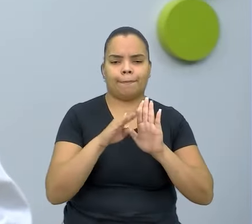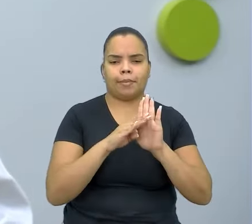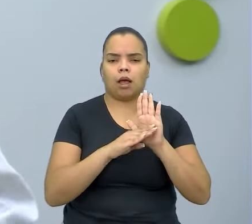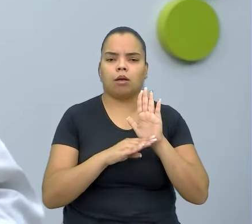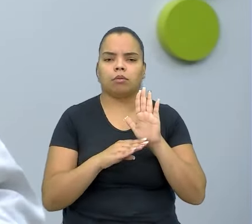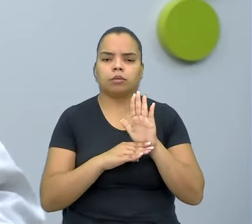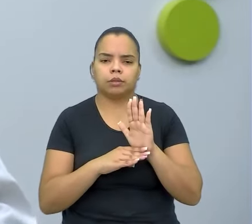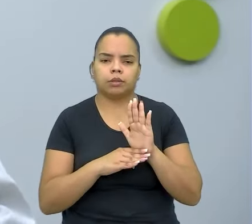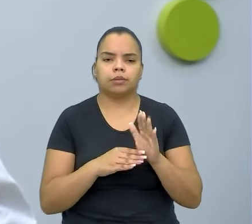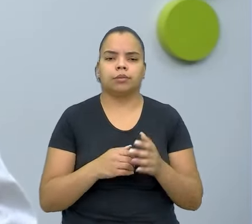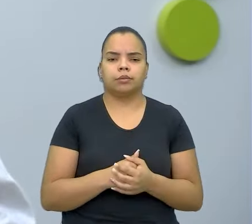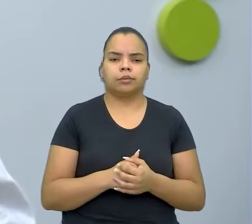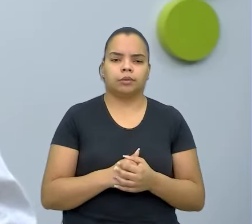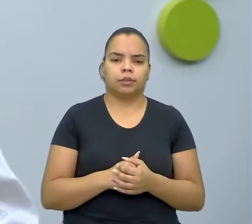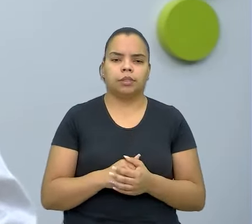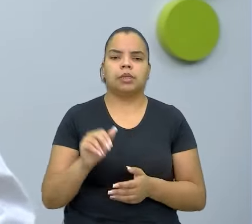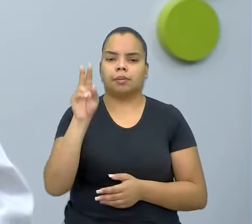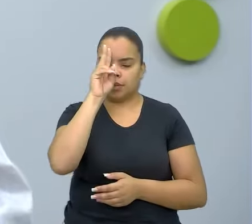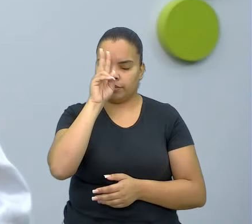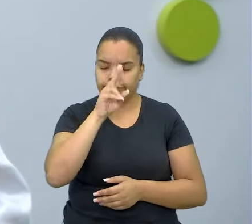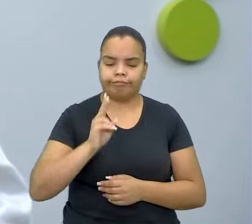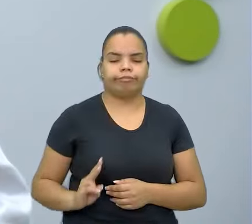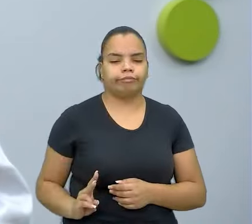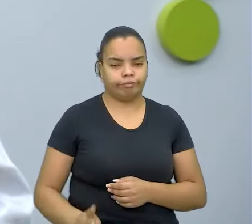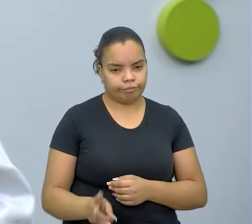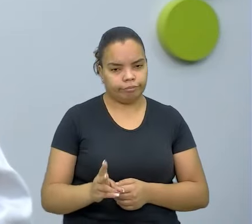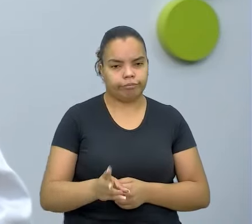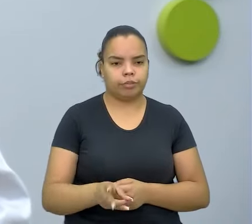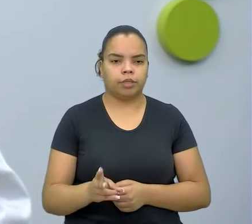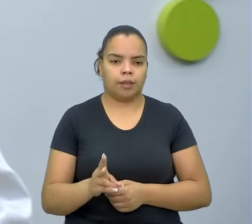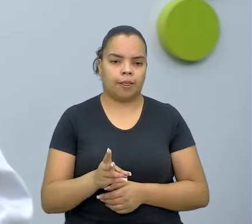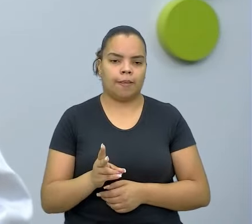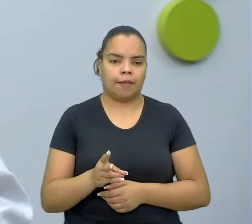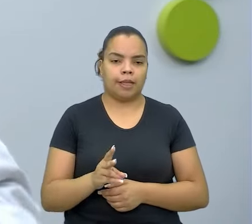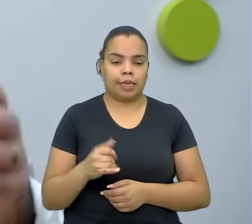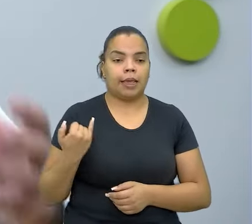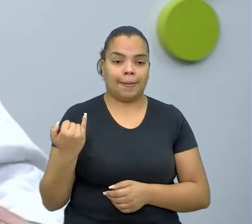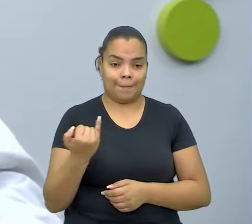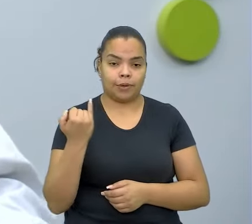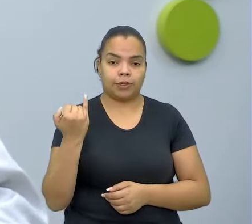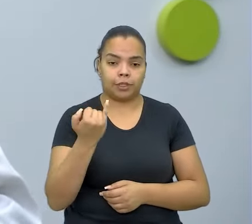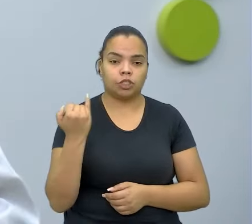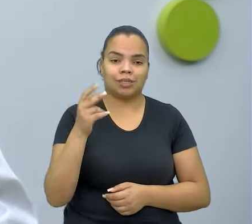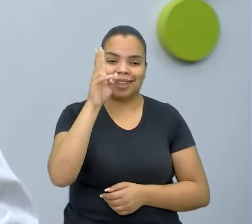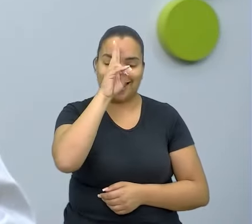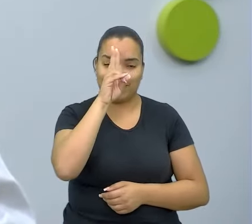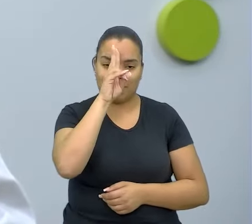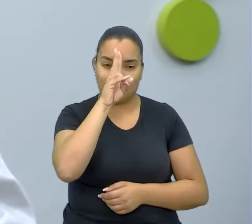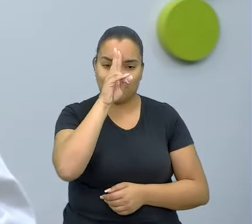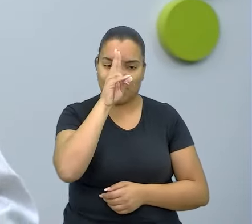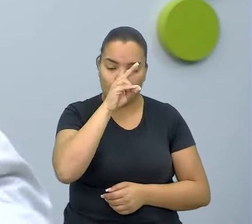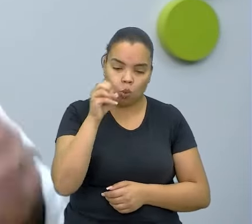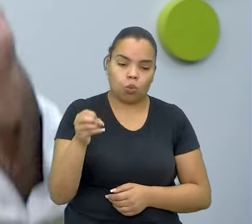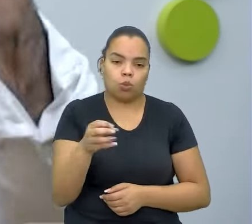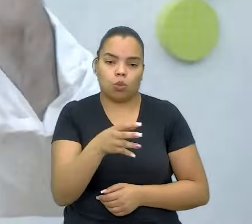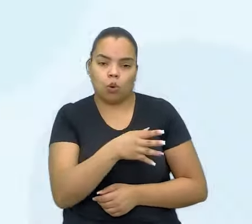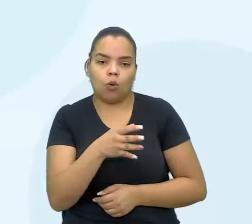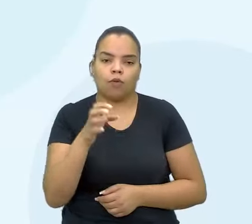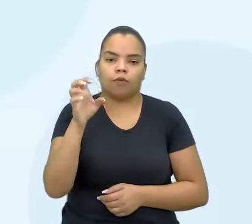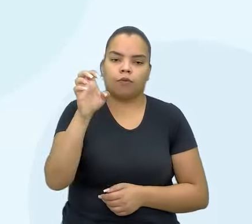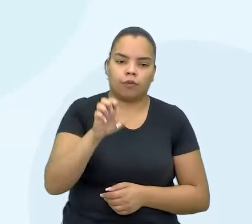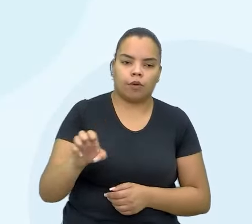hoje, né? Sempre lembrando que é importantíssimo relembrar aí o Novo Ensino Médio,